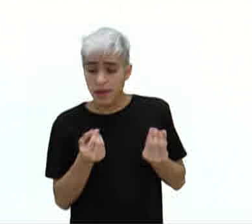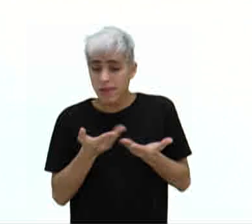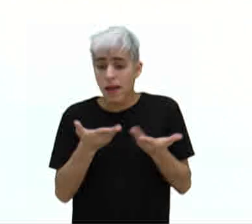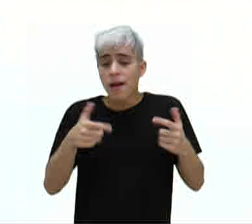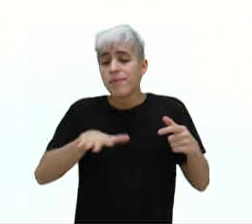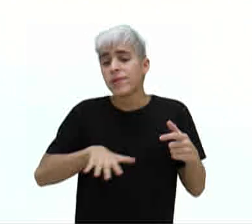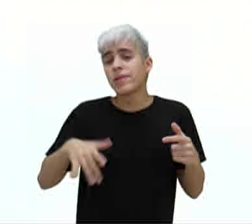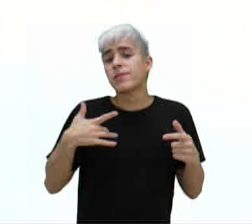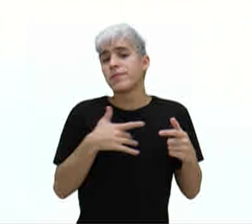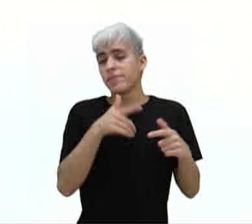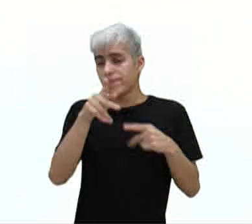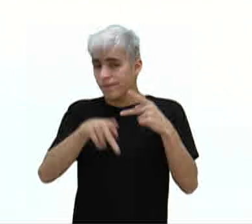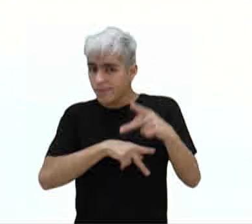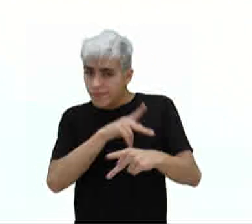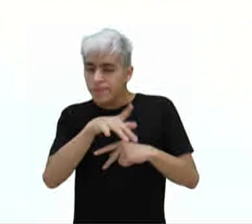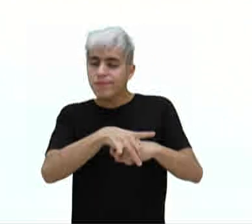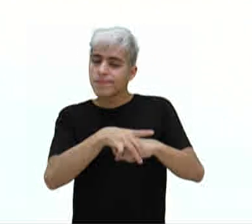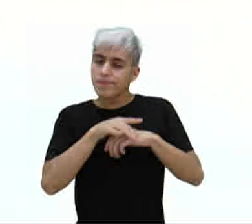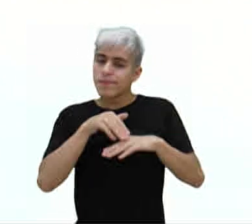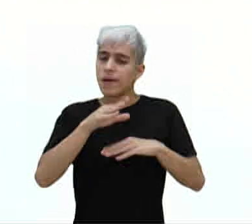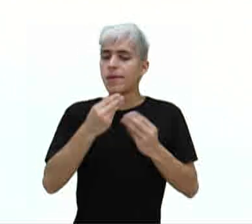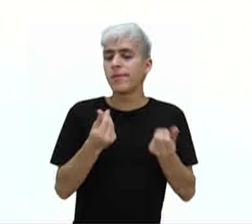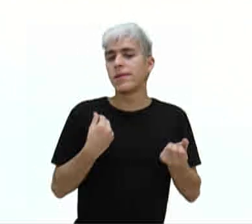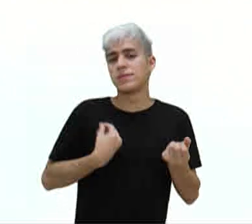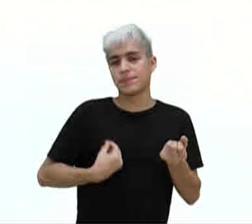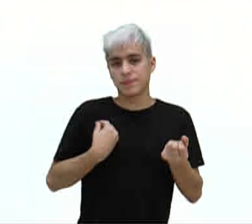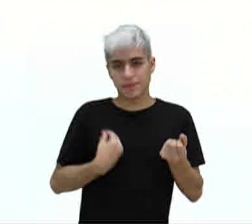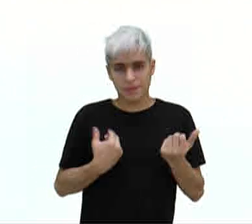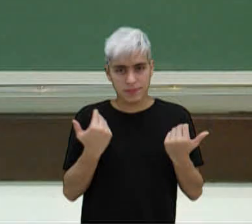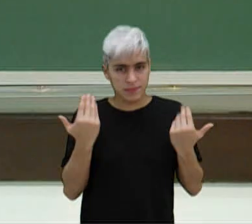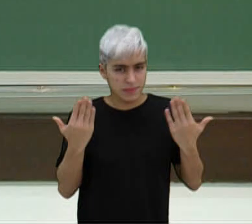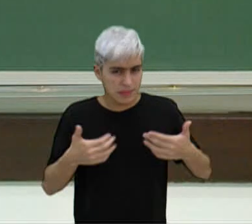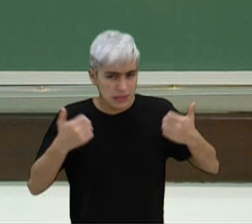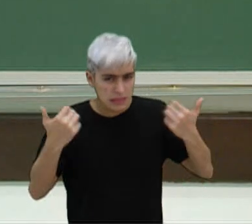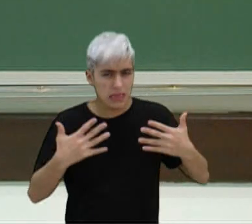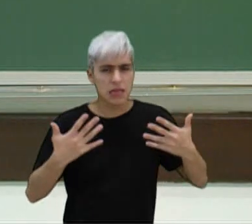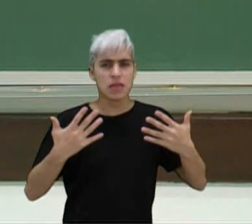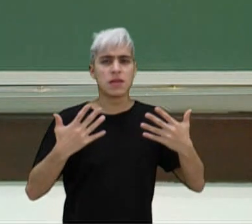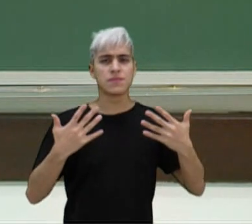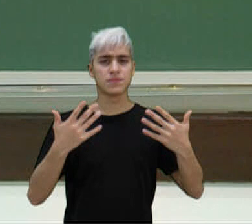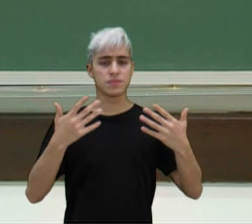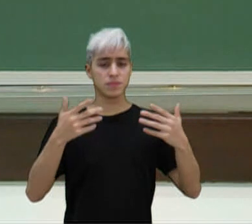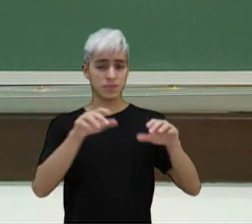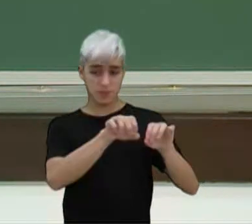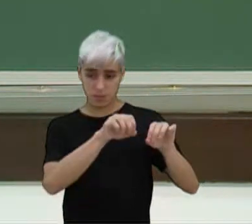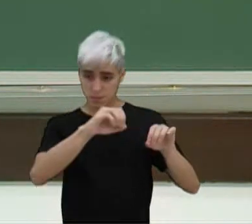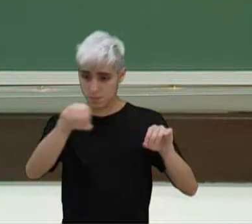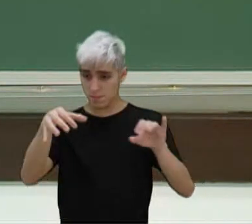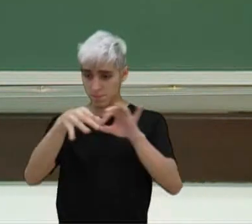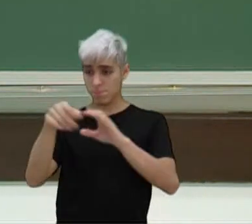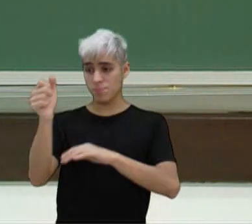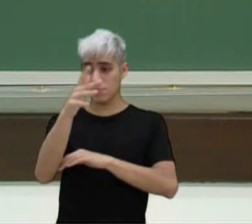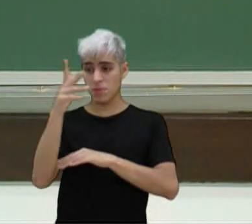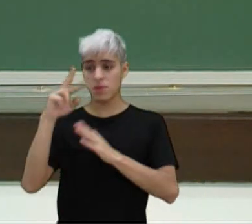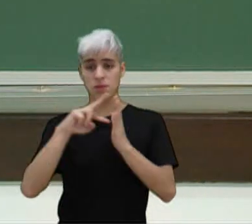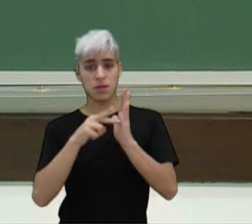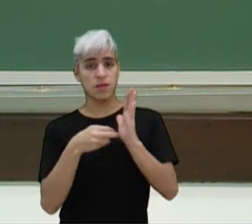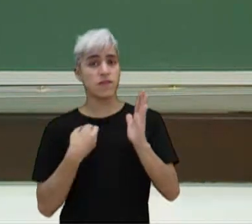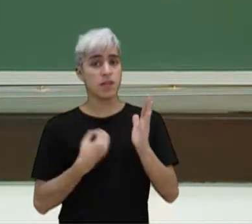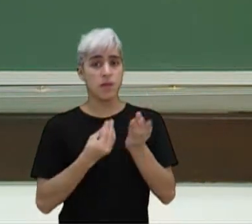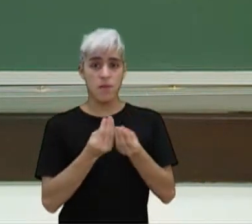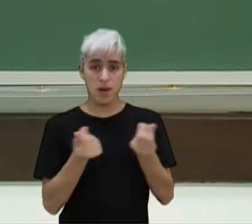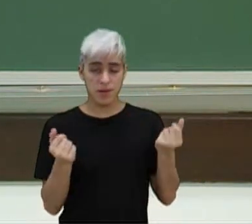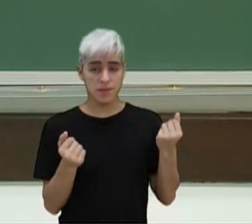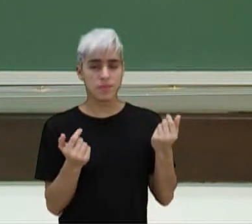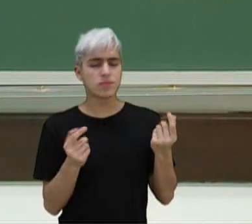saudáveis para a população, garantindo assim maior qualidade de vida. Então, quando eu falo de saneamento ambiental, eu estou falando de qualidade de vida. Então, o